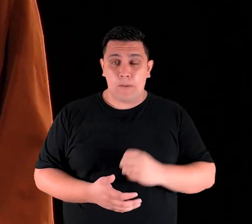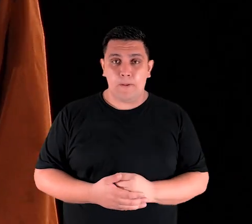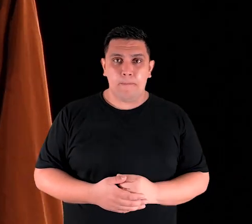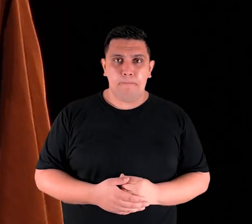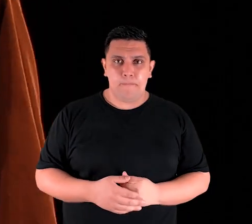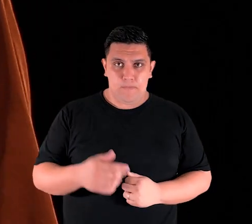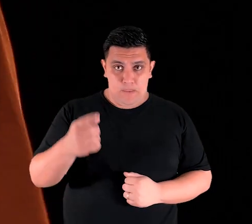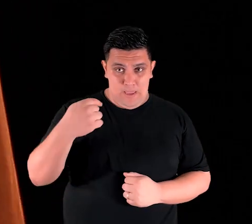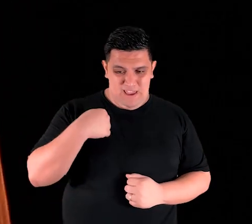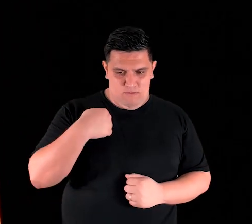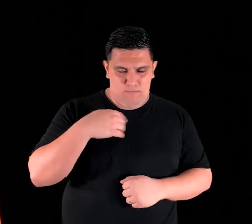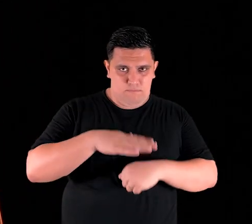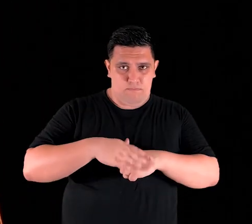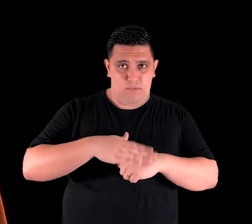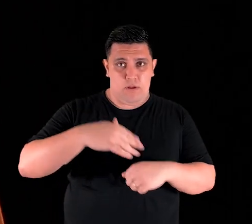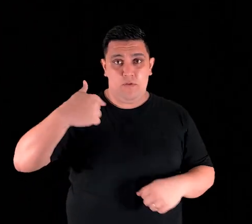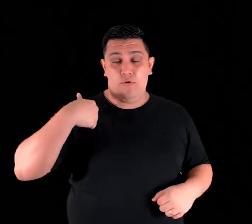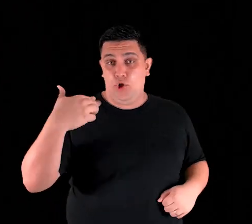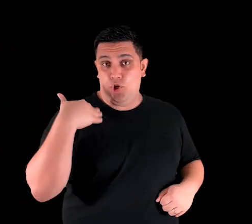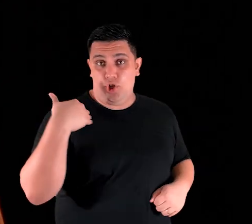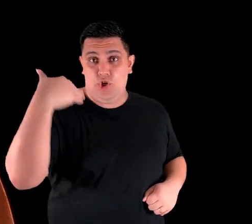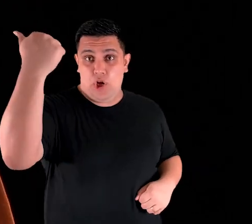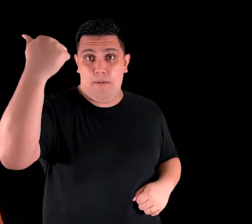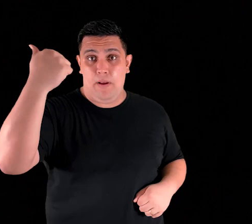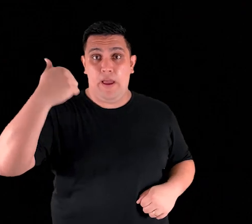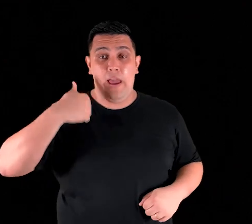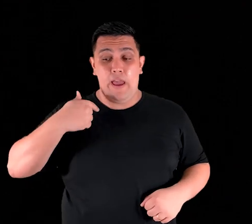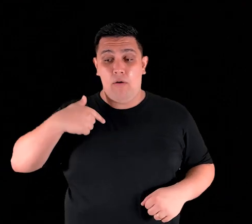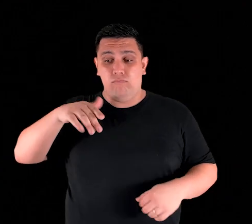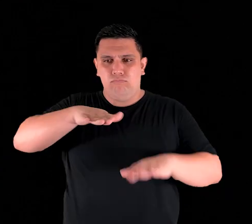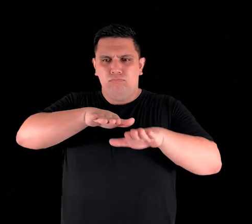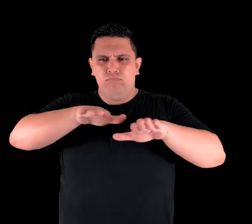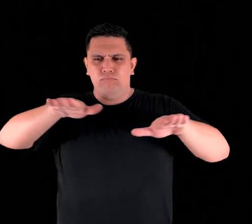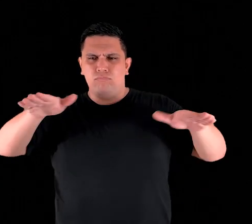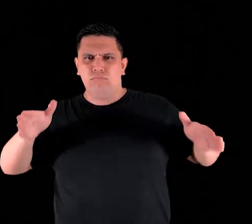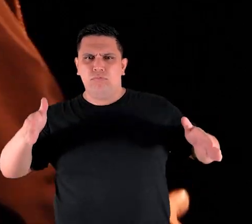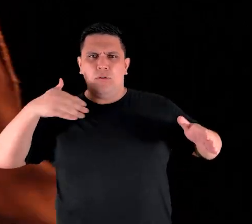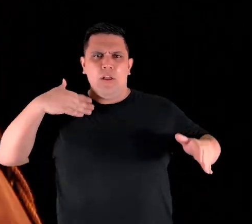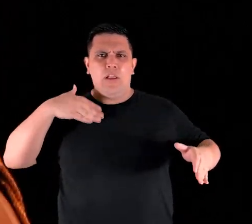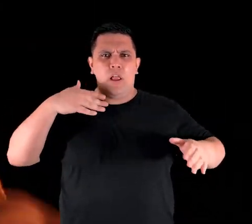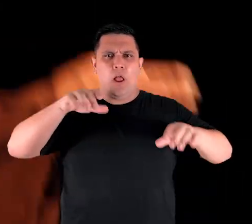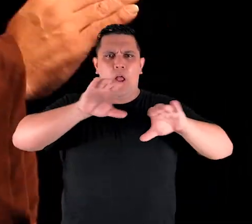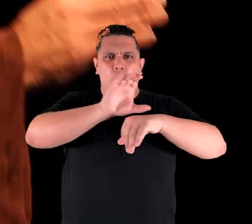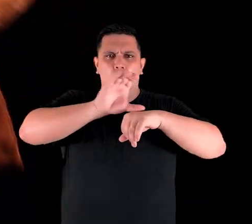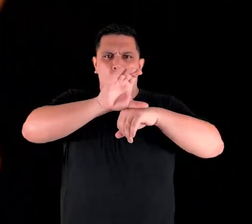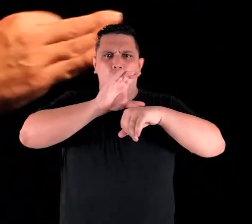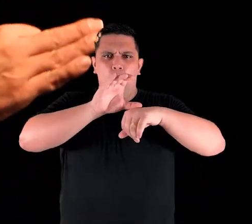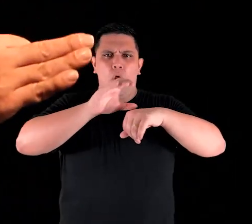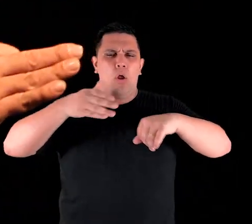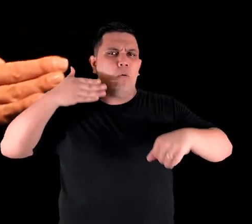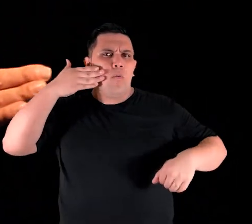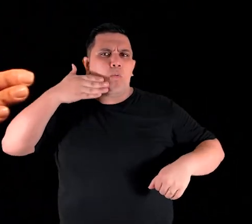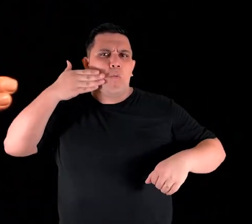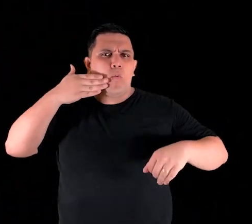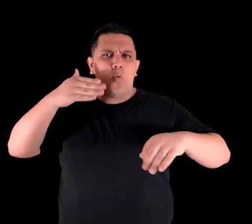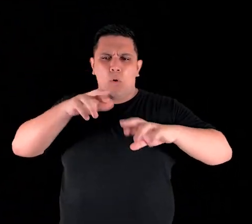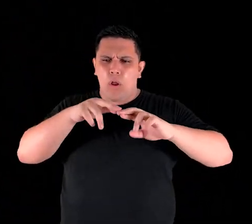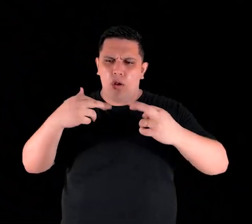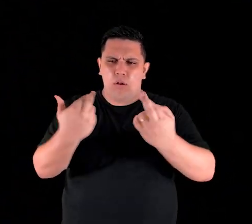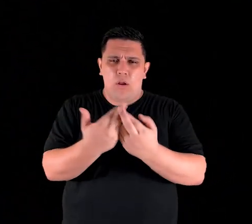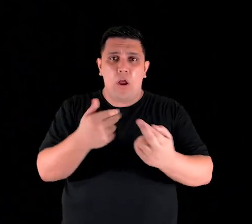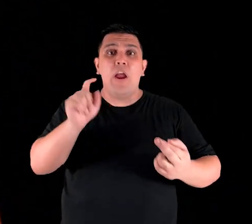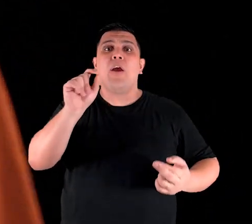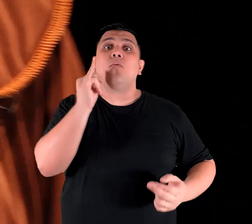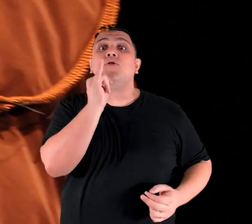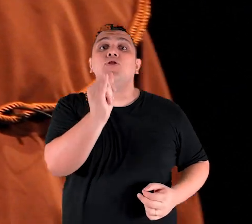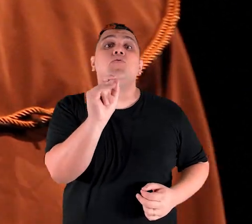Quando eu fui chamado a depor na Assembleia Constituinte, eu disse que